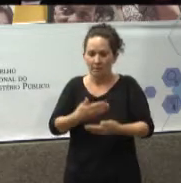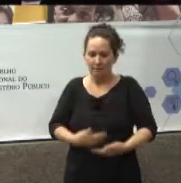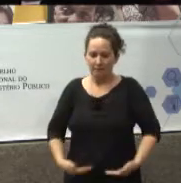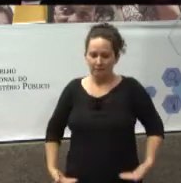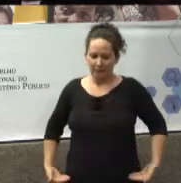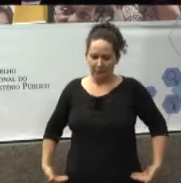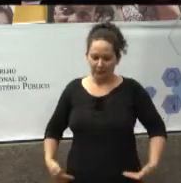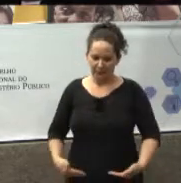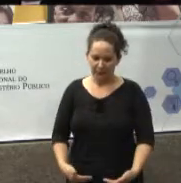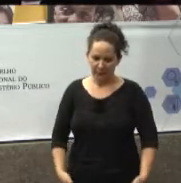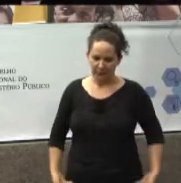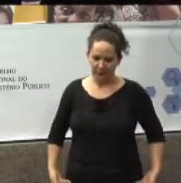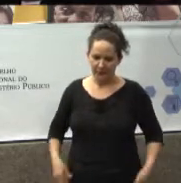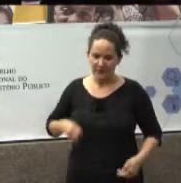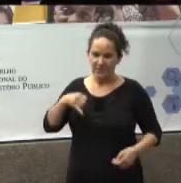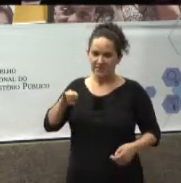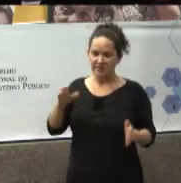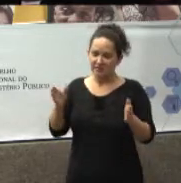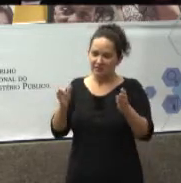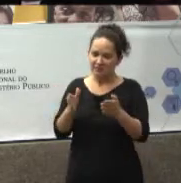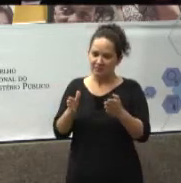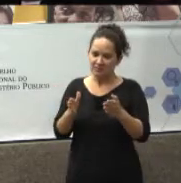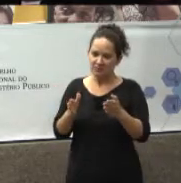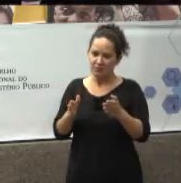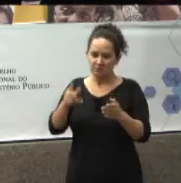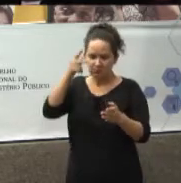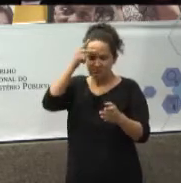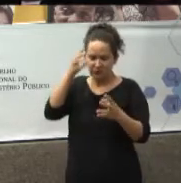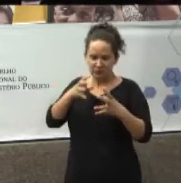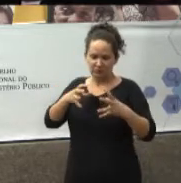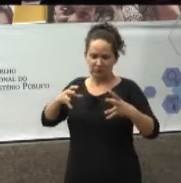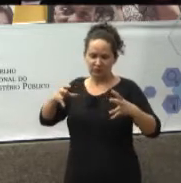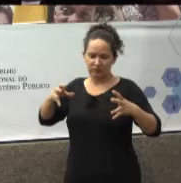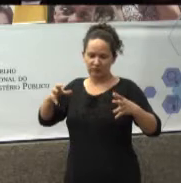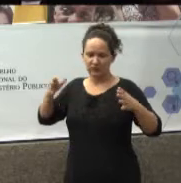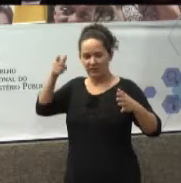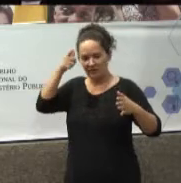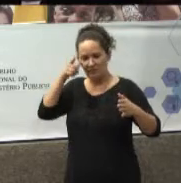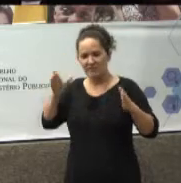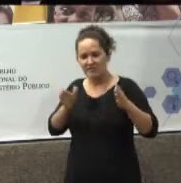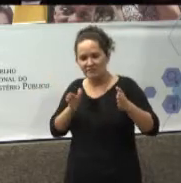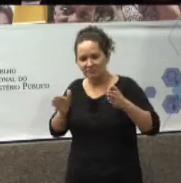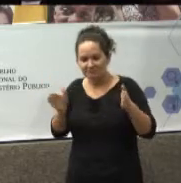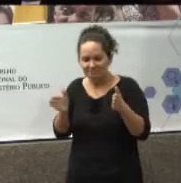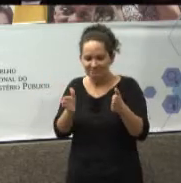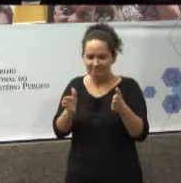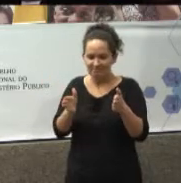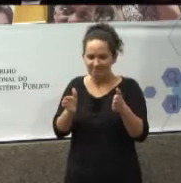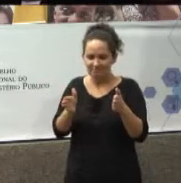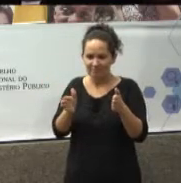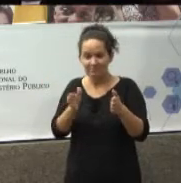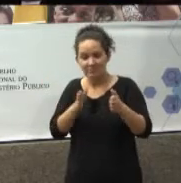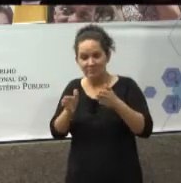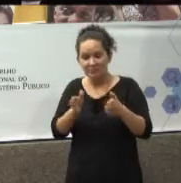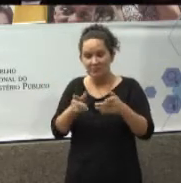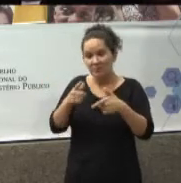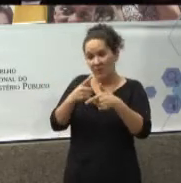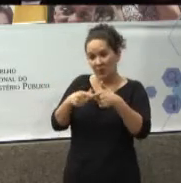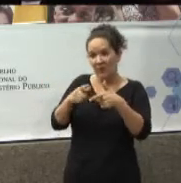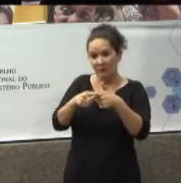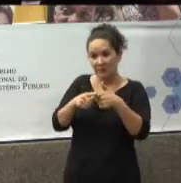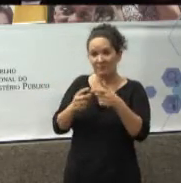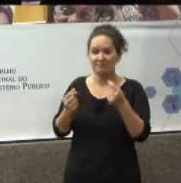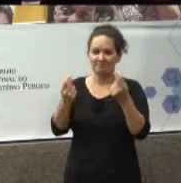fosse menor do que o leito ele esticaria até caber no leito estão guardando as devidas proporções é exatamente o problema